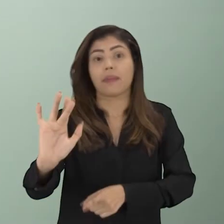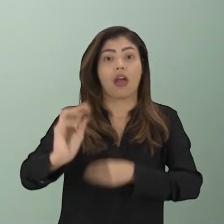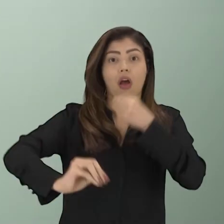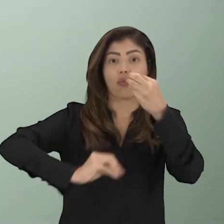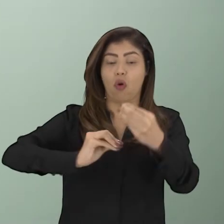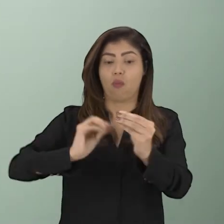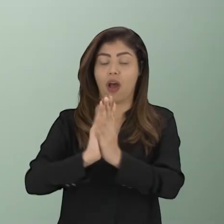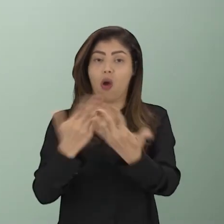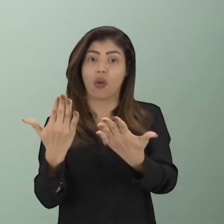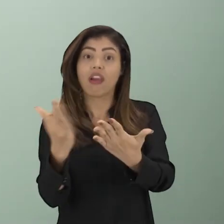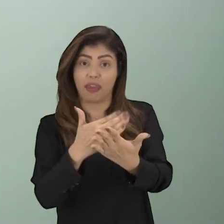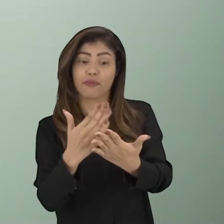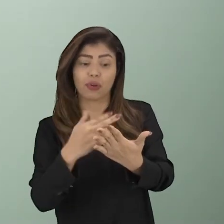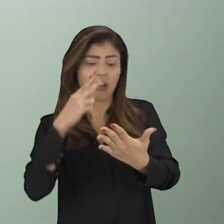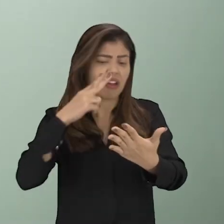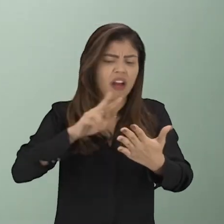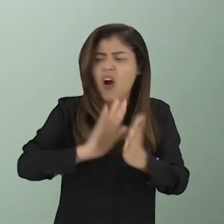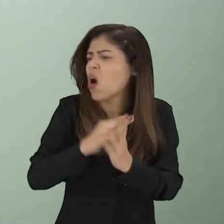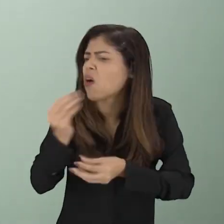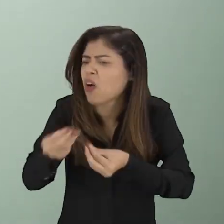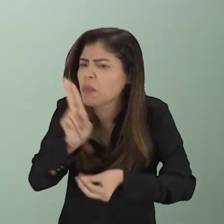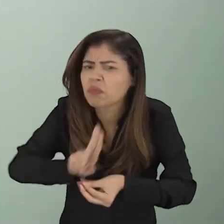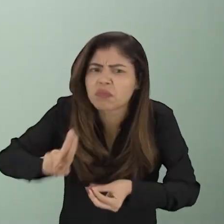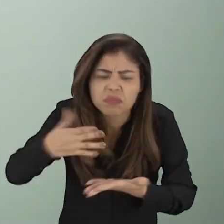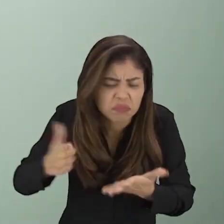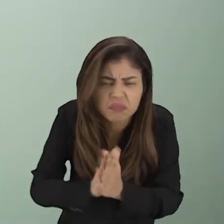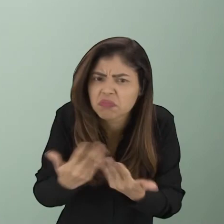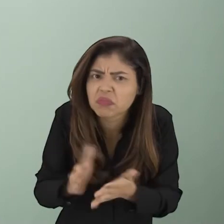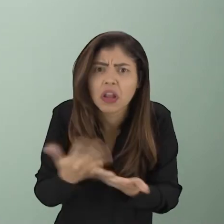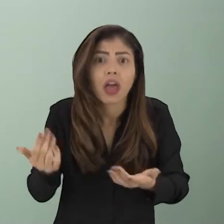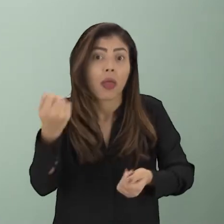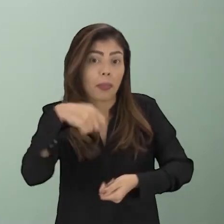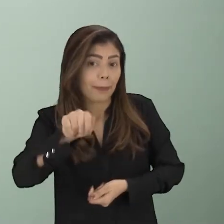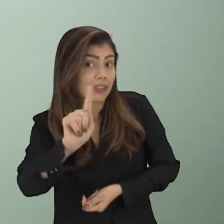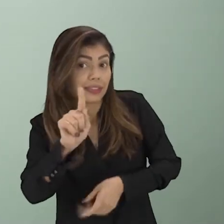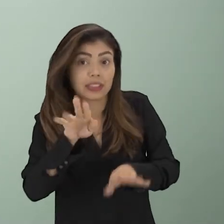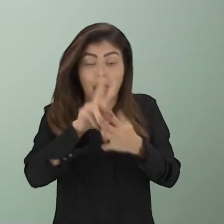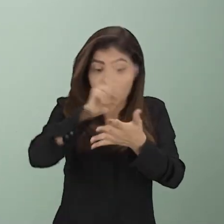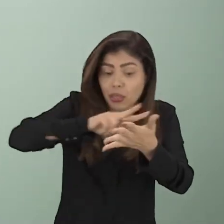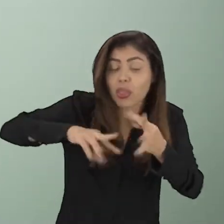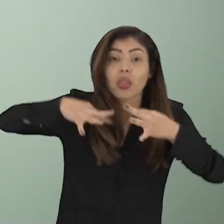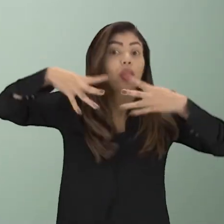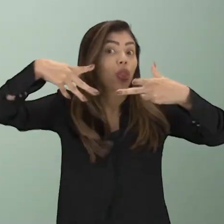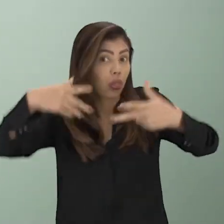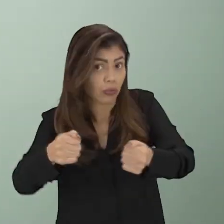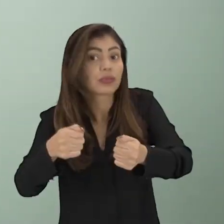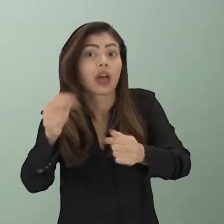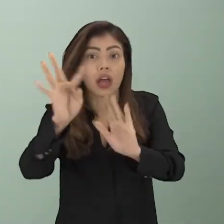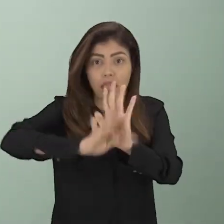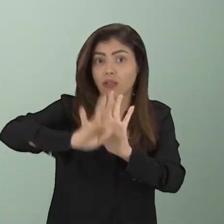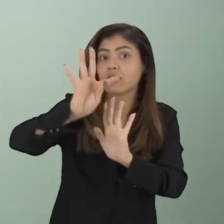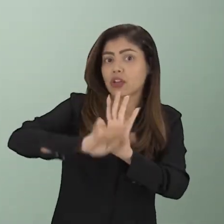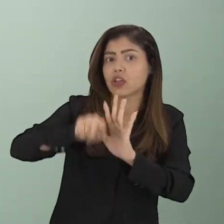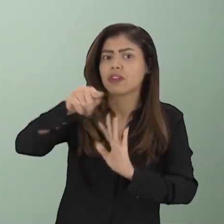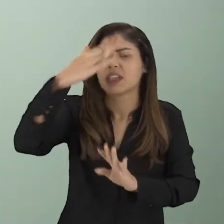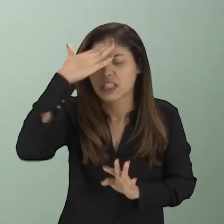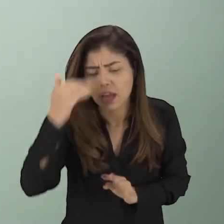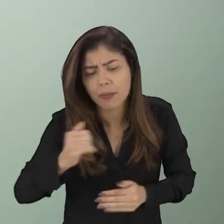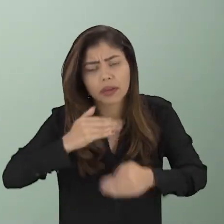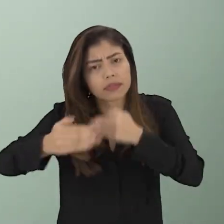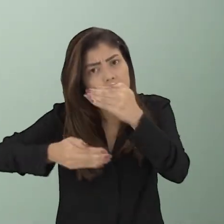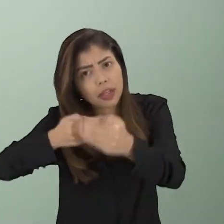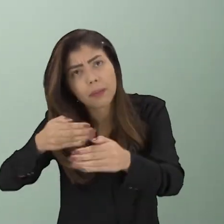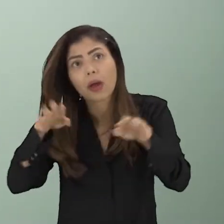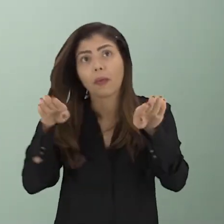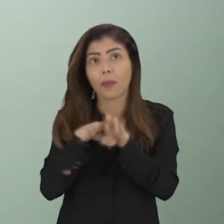essas técnicas, você nem precisa ler totalmente o texto. Faça isso, que você vai ter um ótimo desempenho